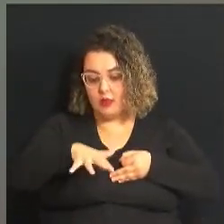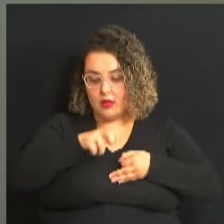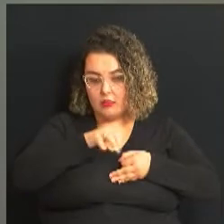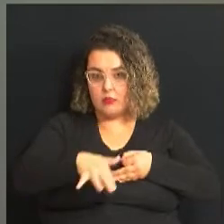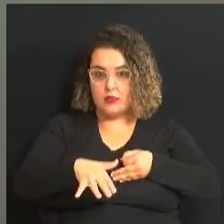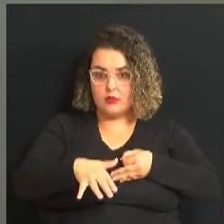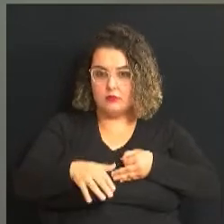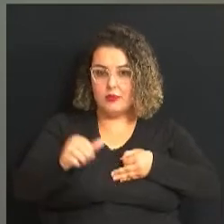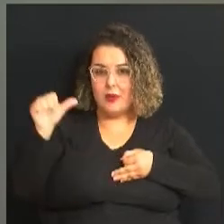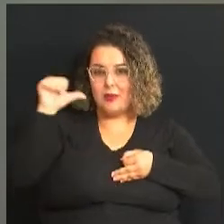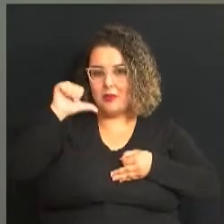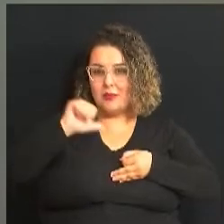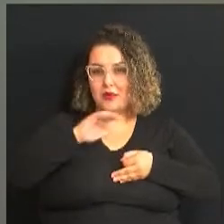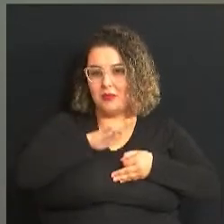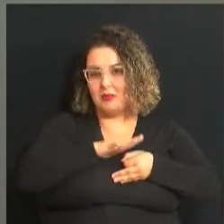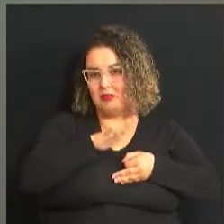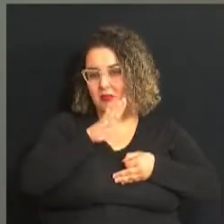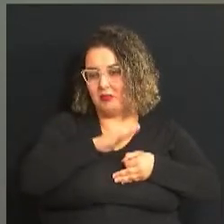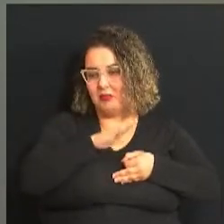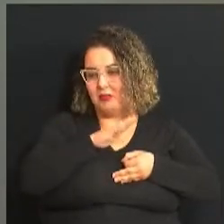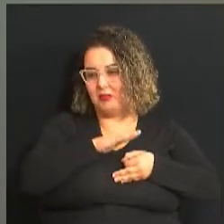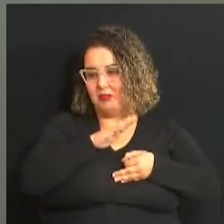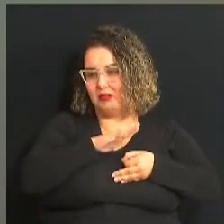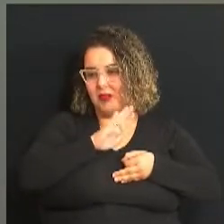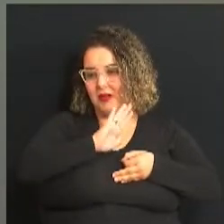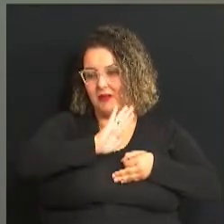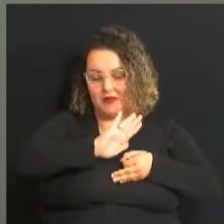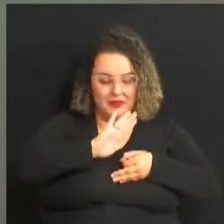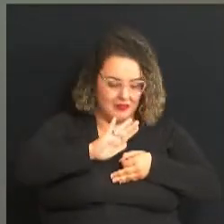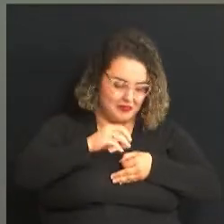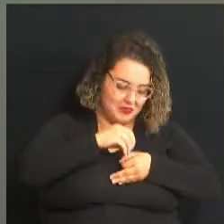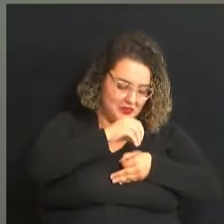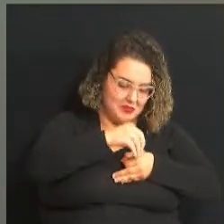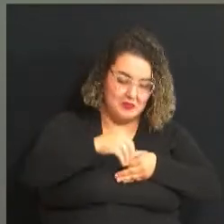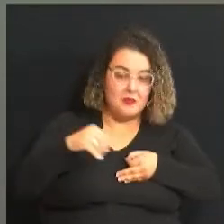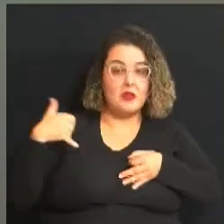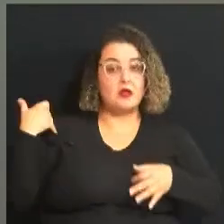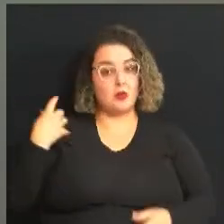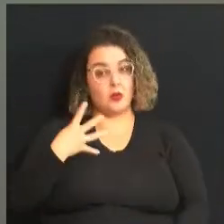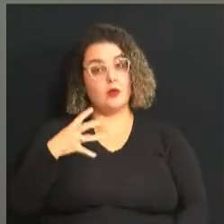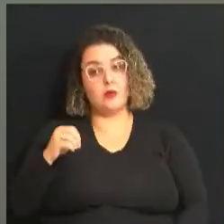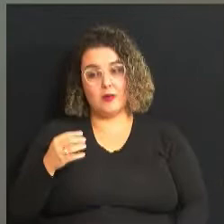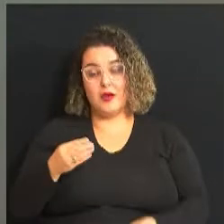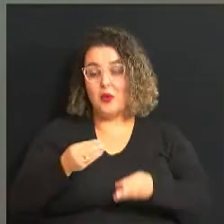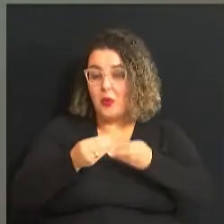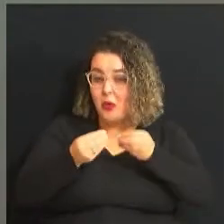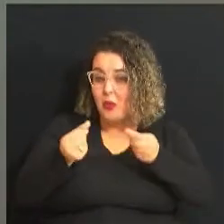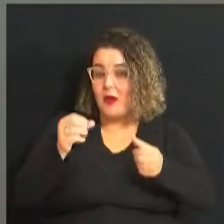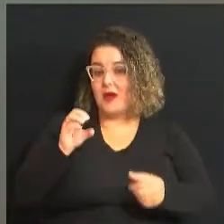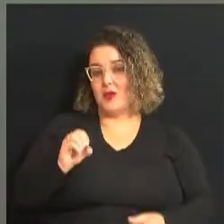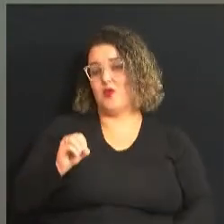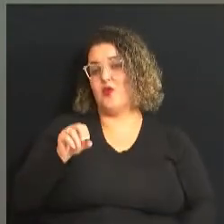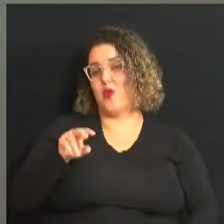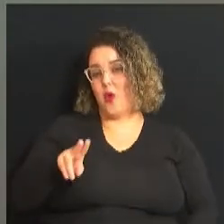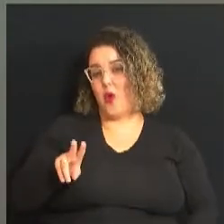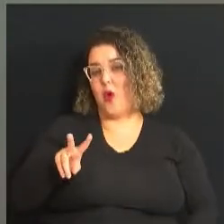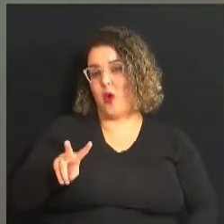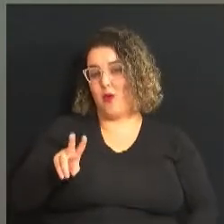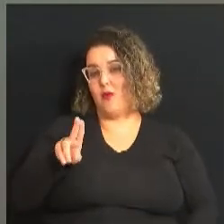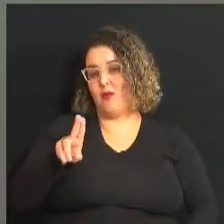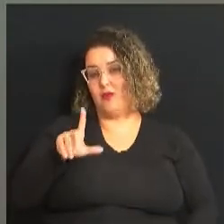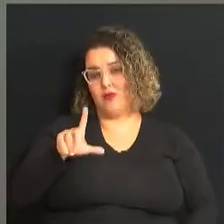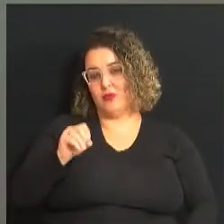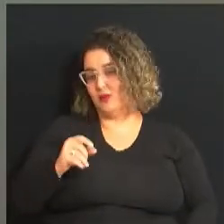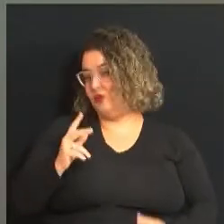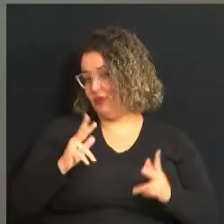vão ficando para trás. E acima dos 40 anos de idade, a qualidade do óvulo da mulher já não é mais a mesma. E